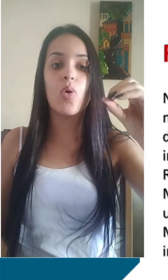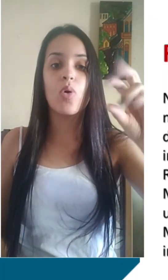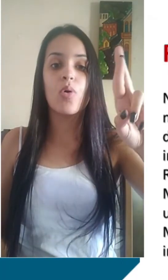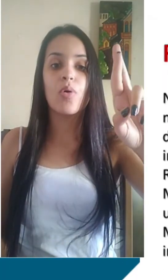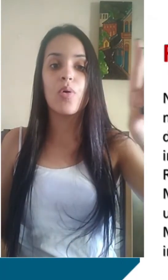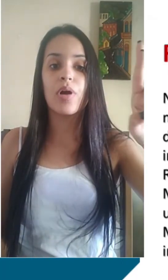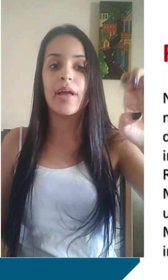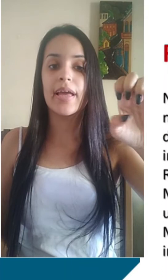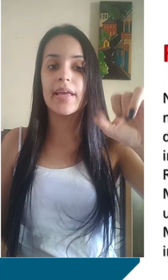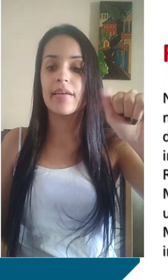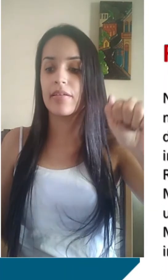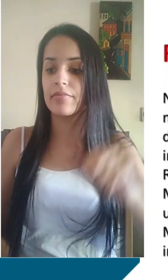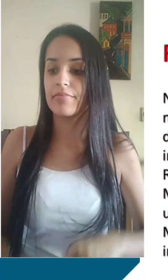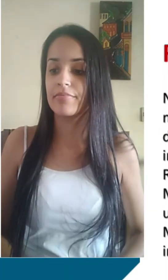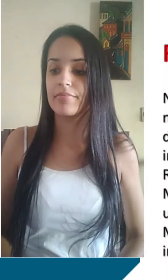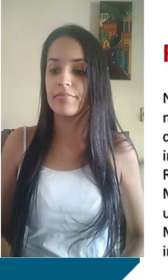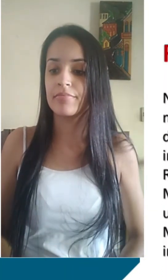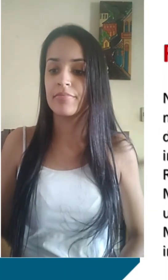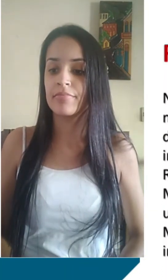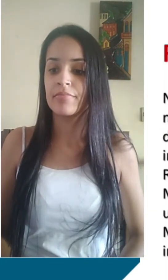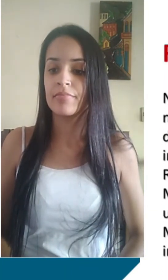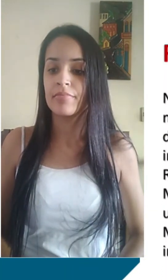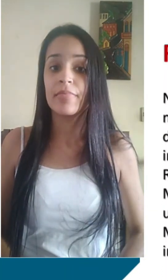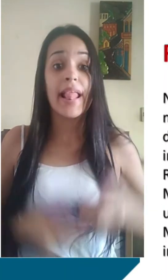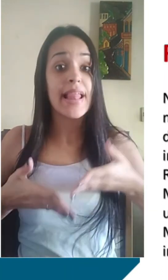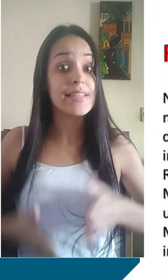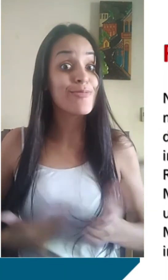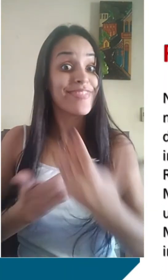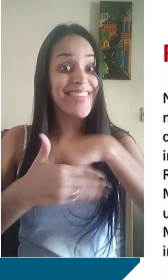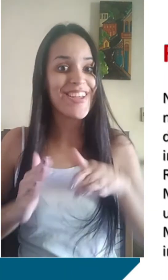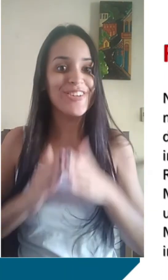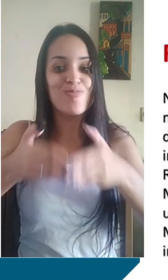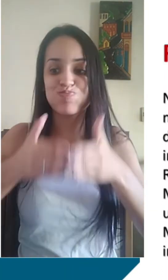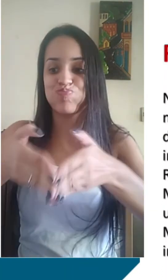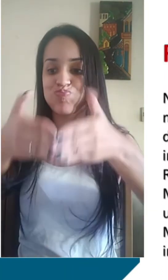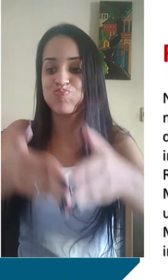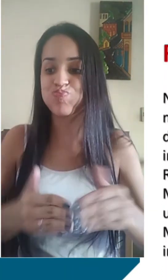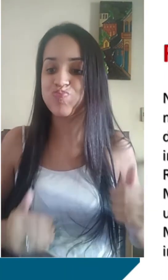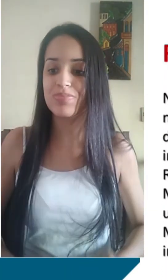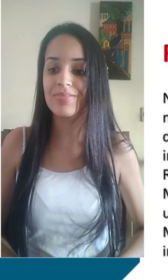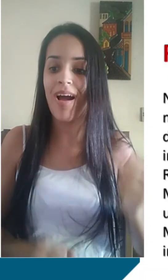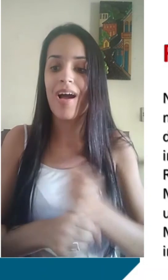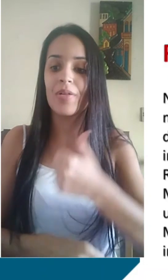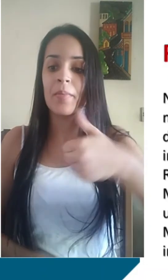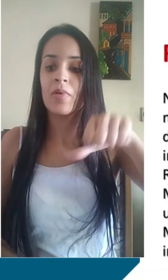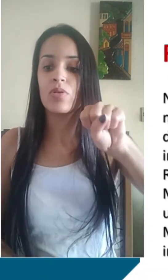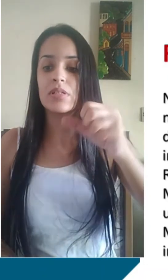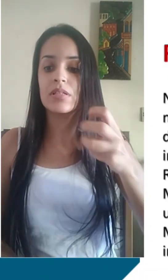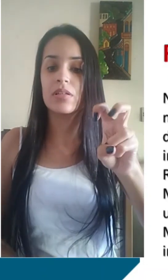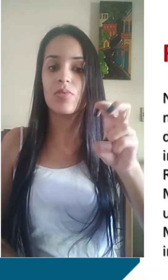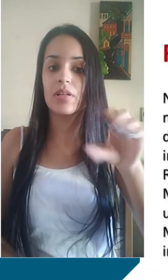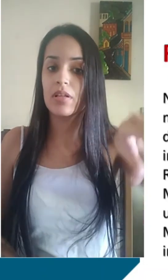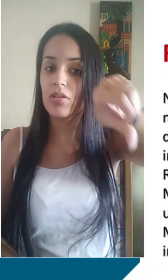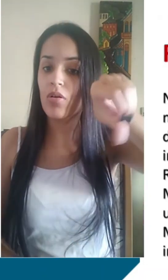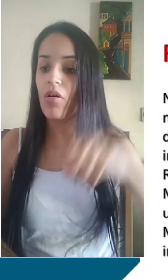1859. Alguns críticos revelaram a fortíssima influência de alguns escritores europeus na obra de Raimundo